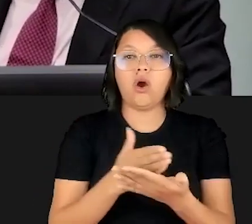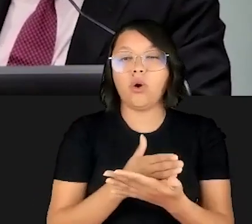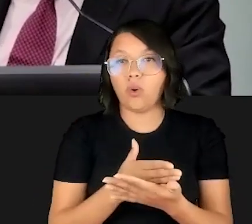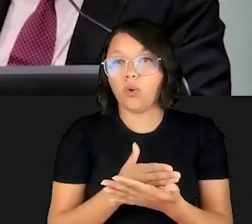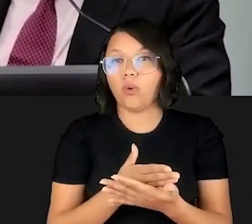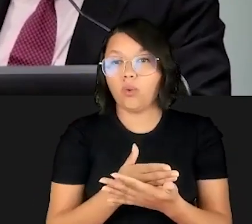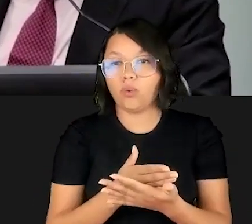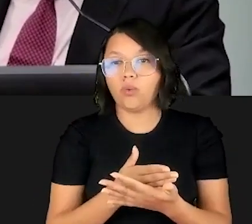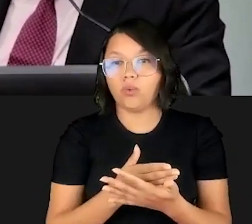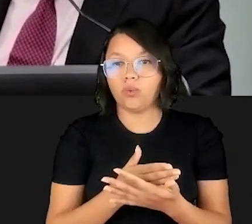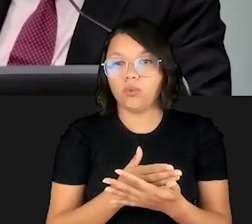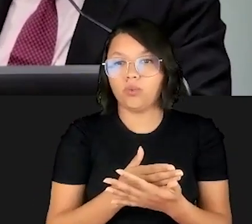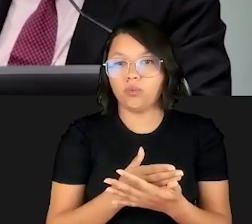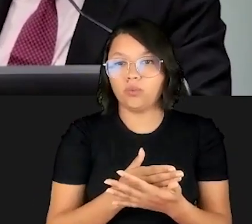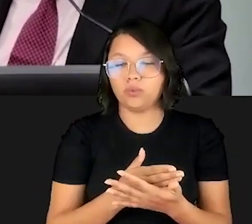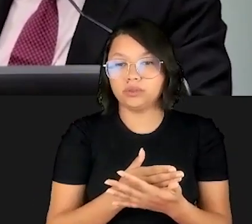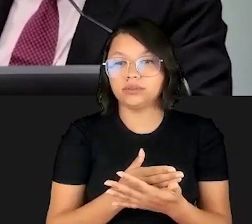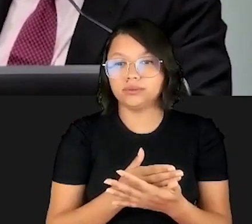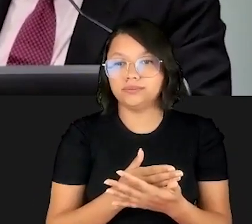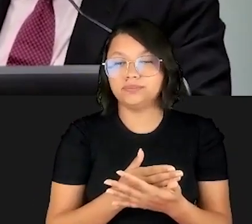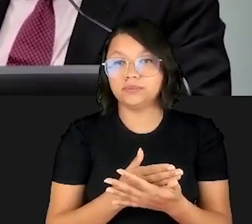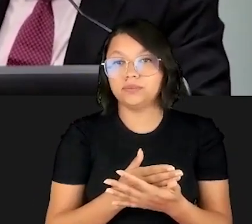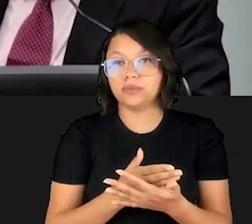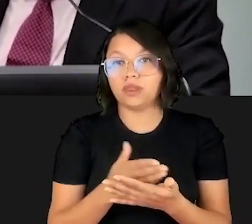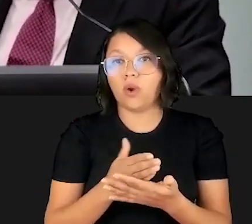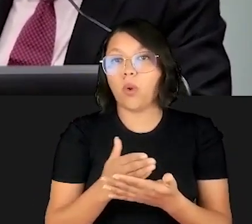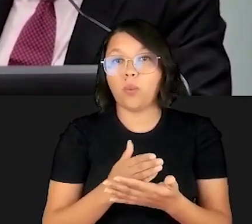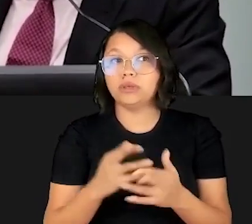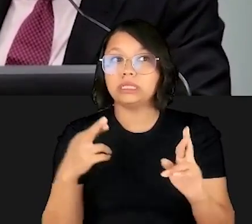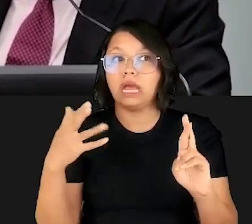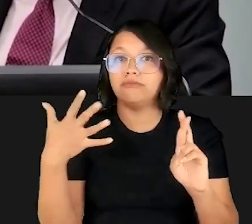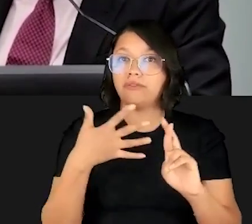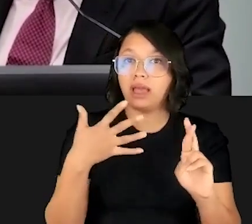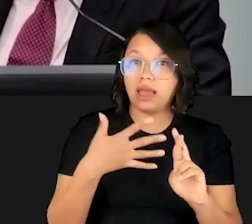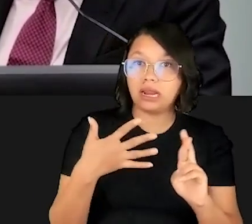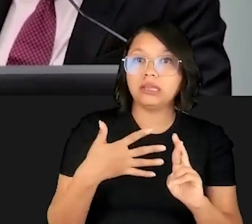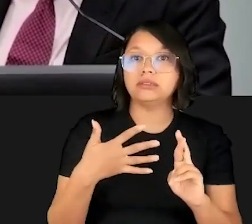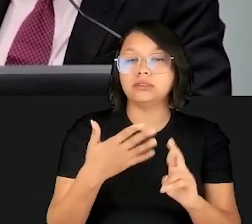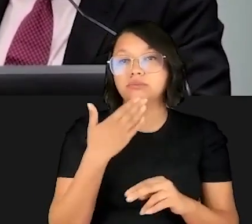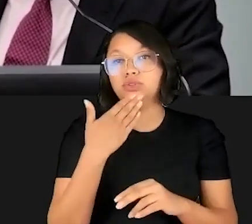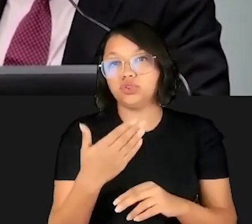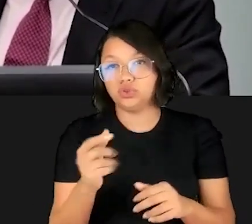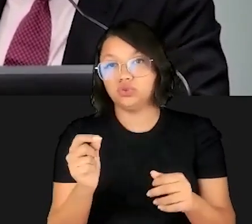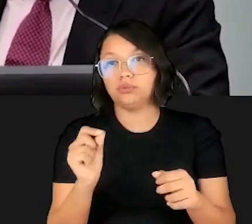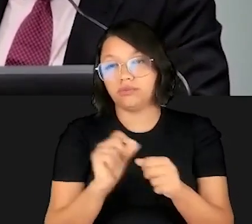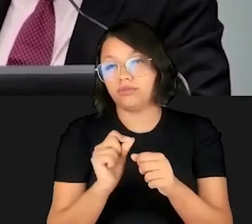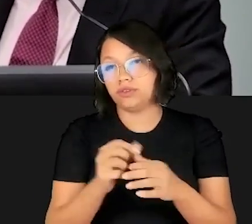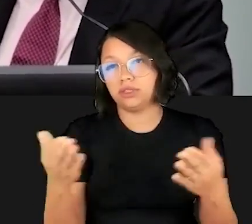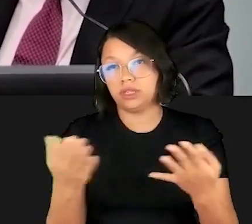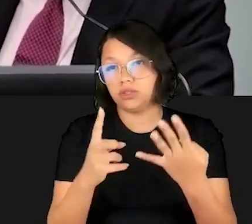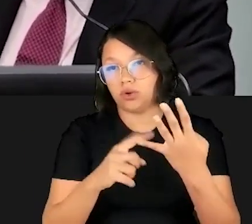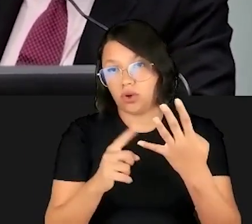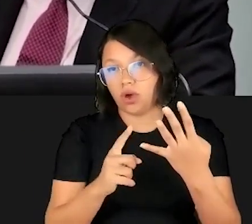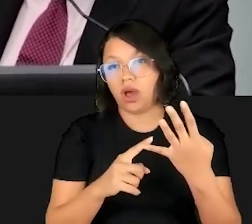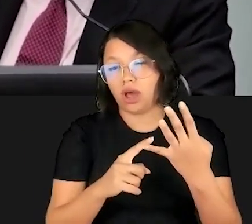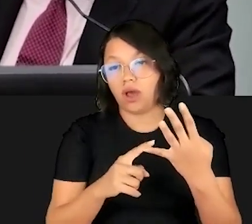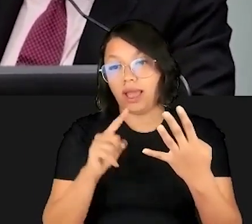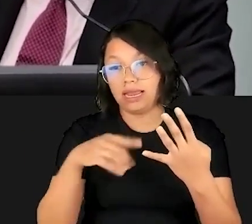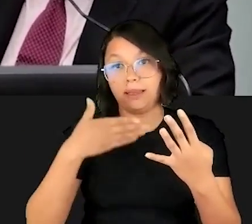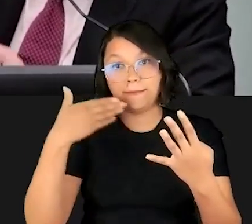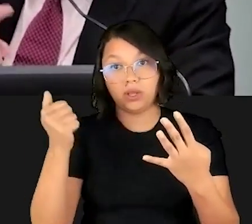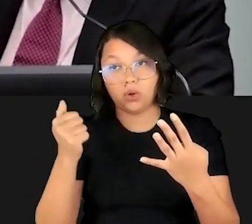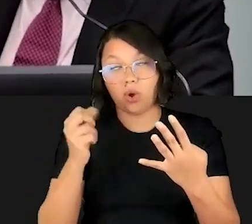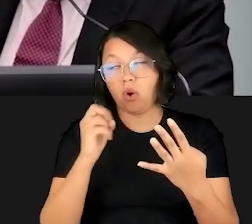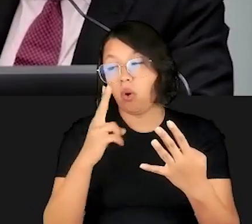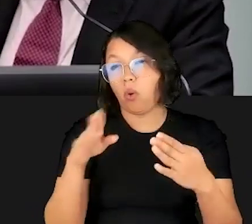é superior, a imunoterapia é claramente superior. Em outras indicações, muito parecida. Então, é onde nós todos temos que trabalhar junto e